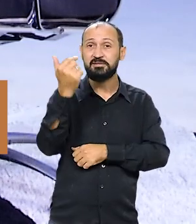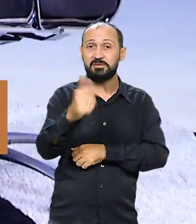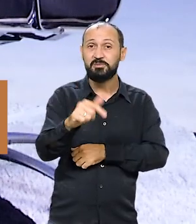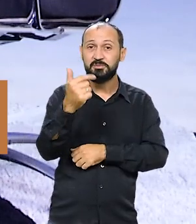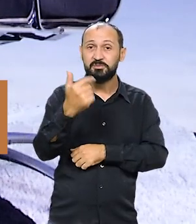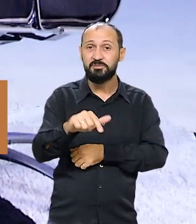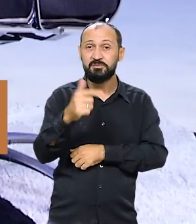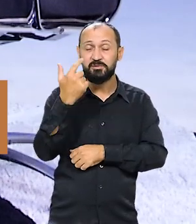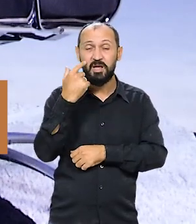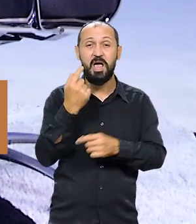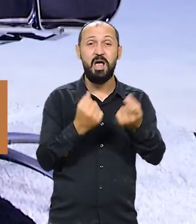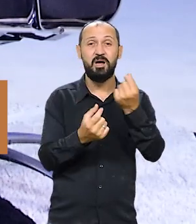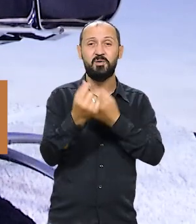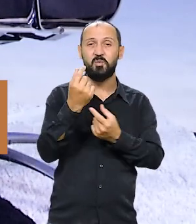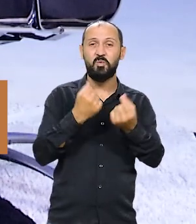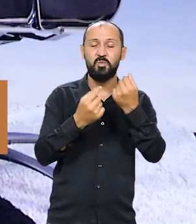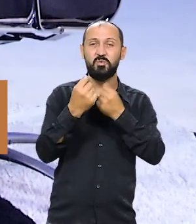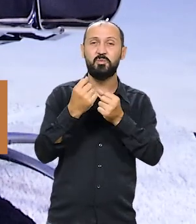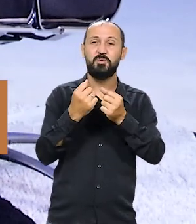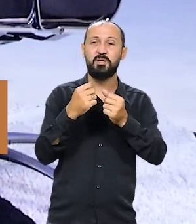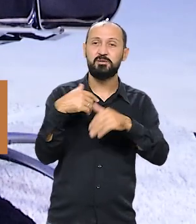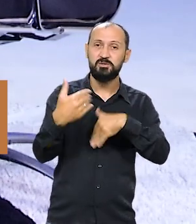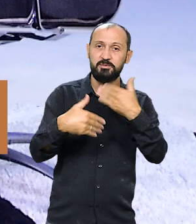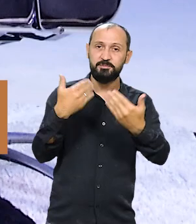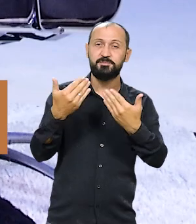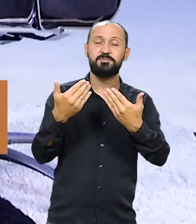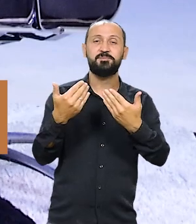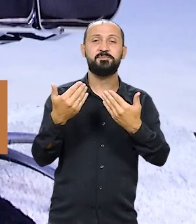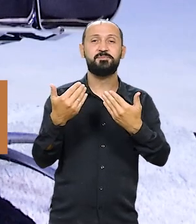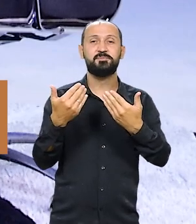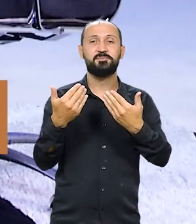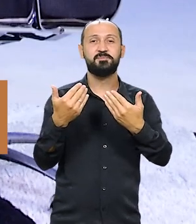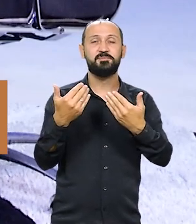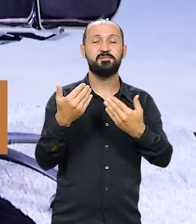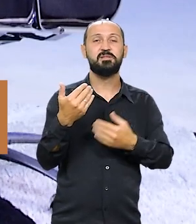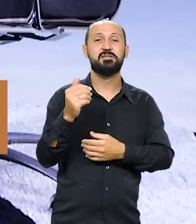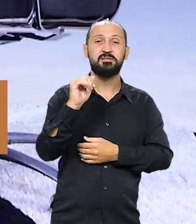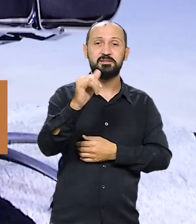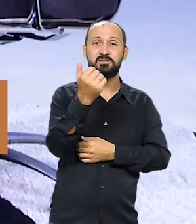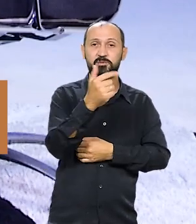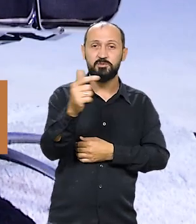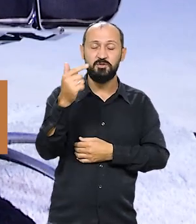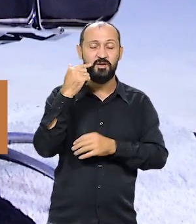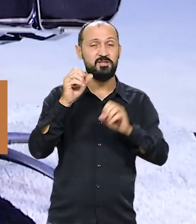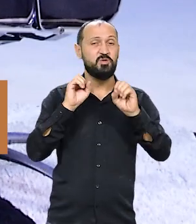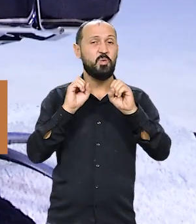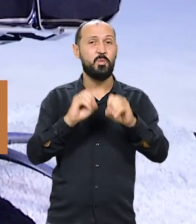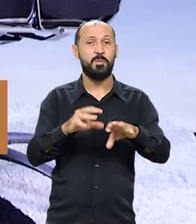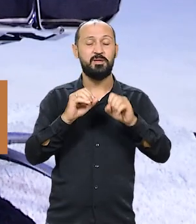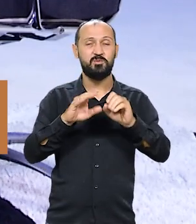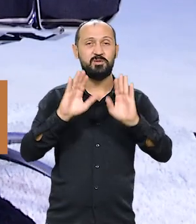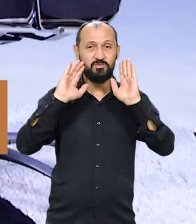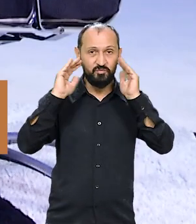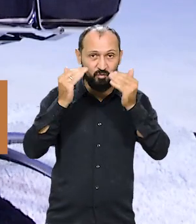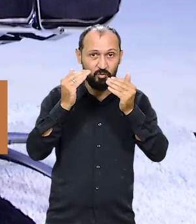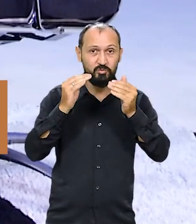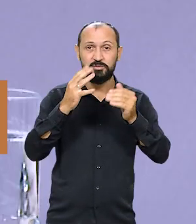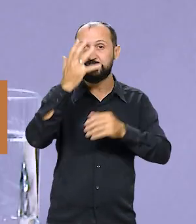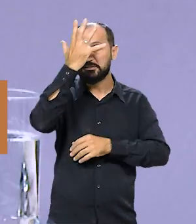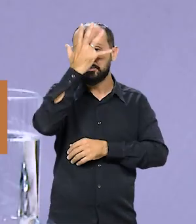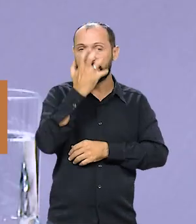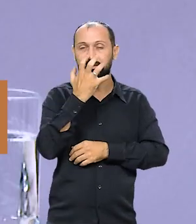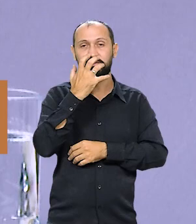país, não há economia que cresça que não tenha levado uma educação a